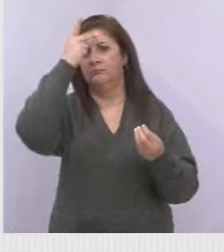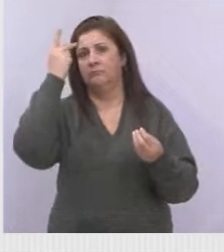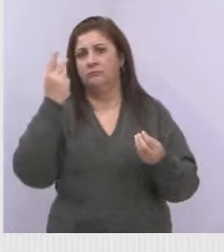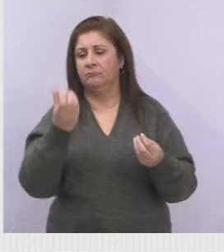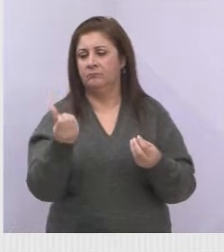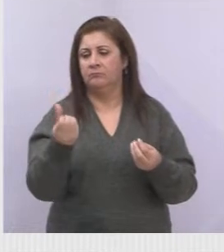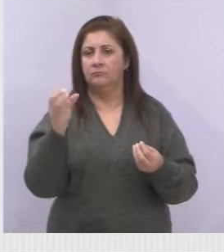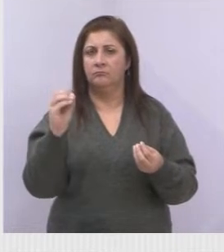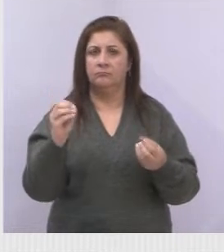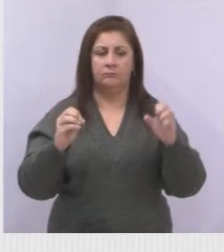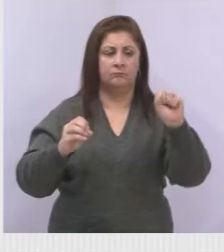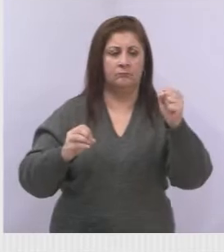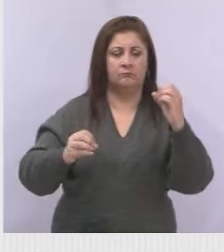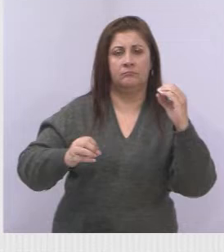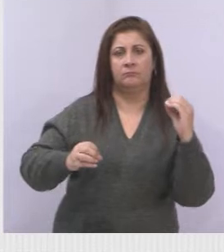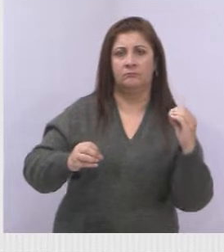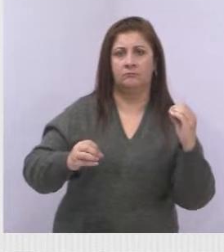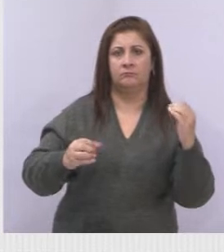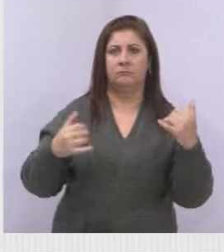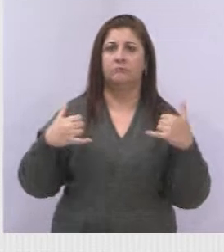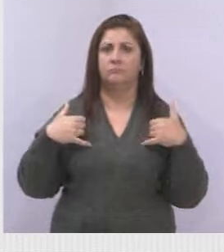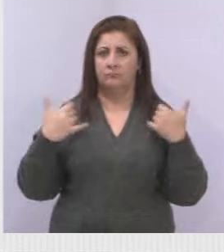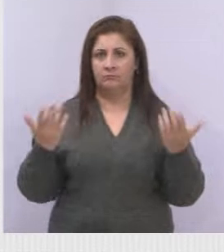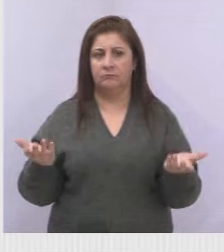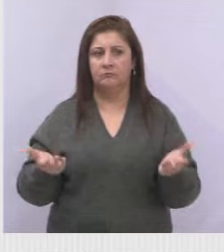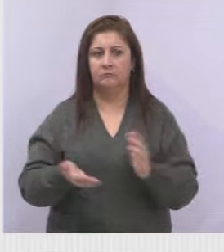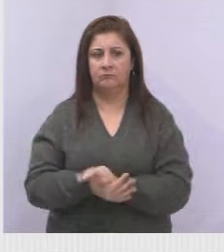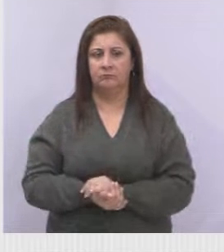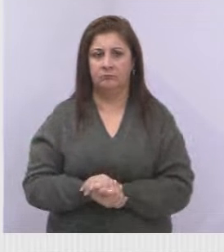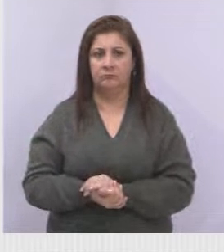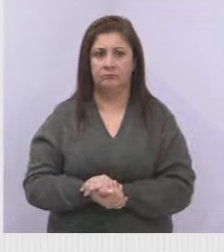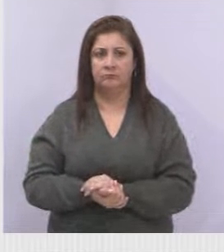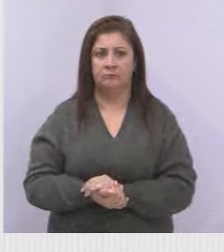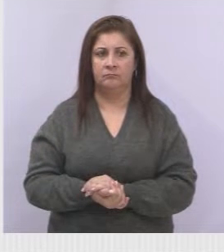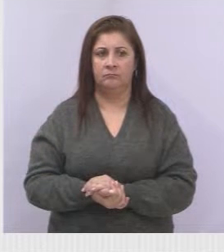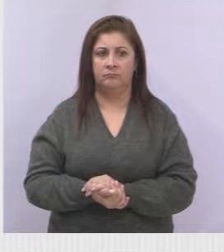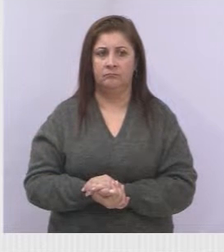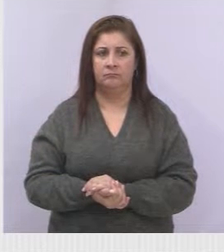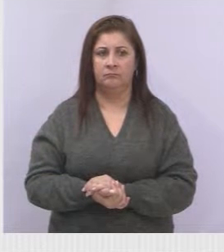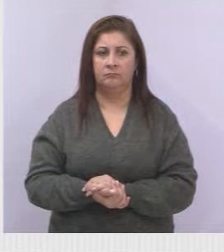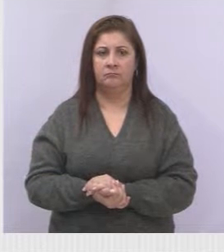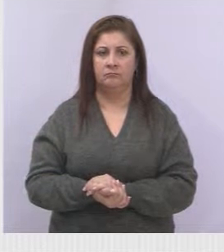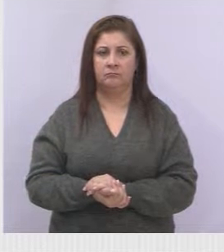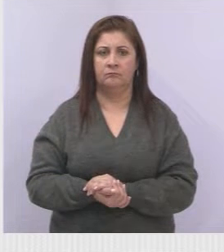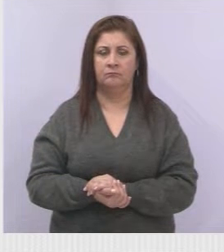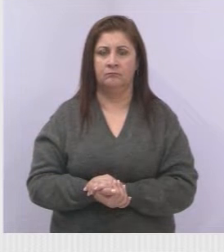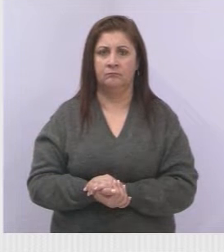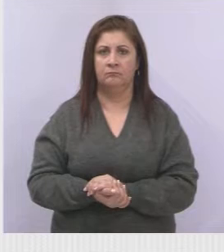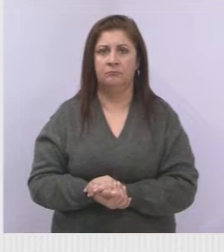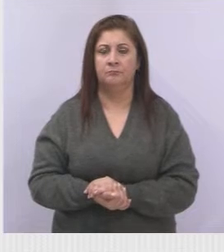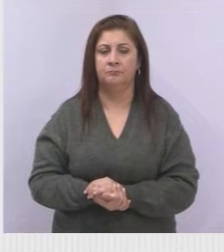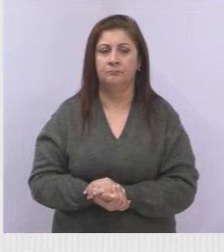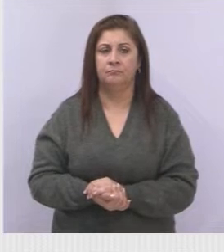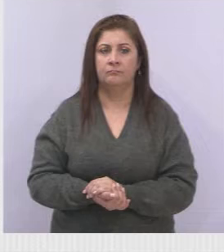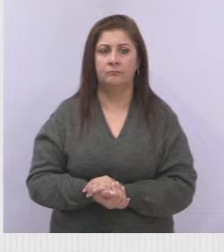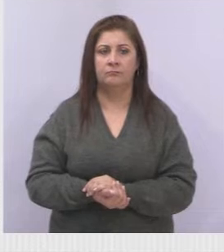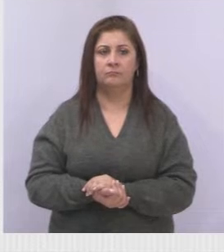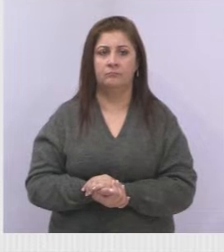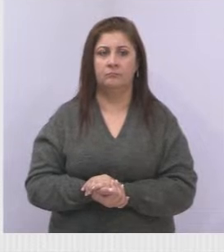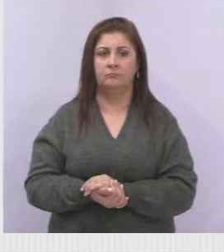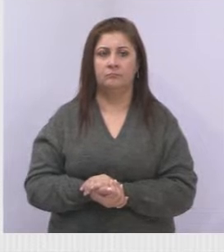diferença. Pessoas com mais condições do que pessoas acima de 80 anos.